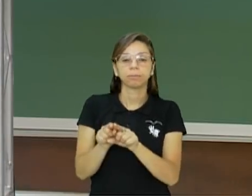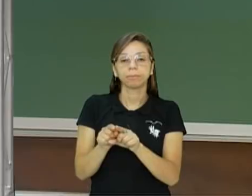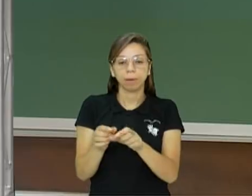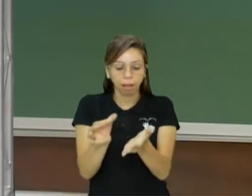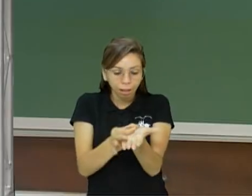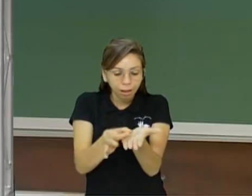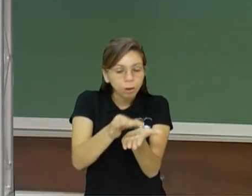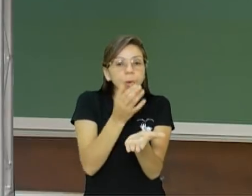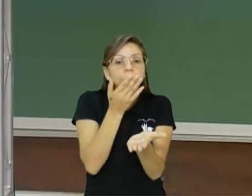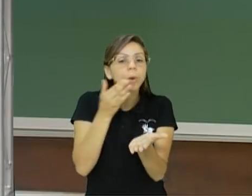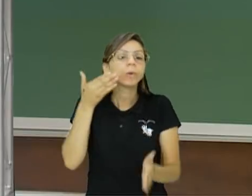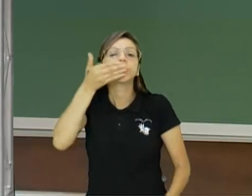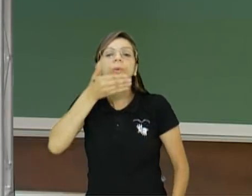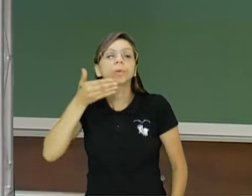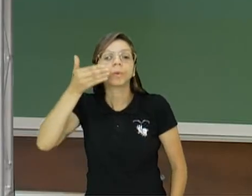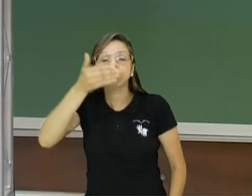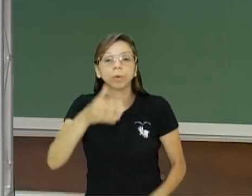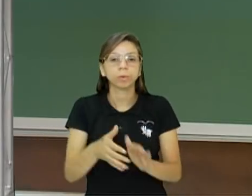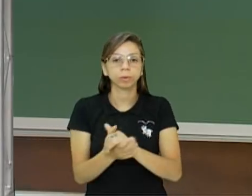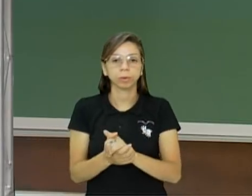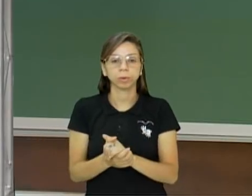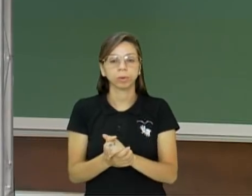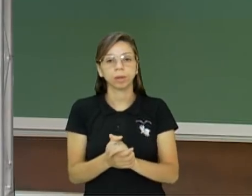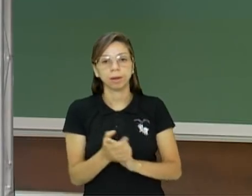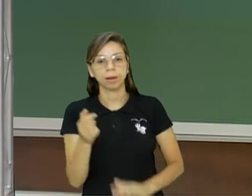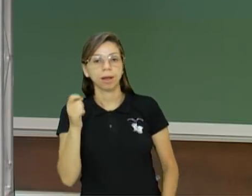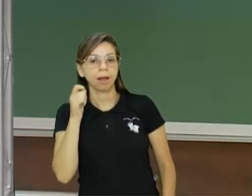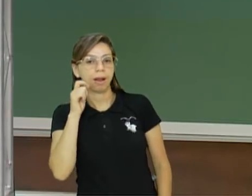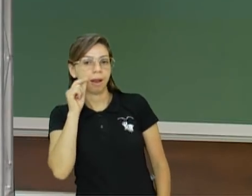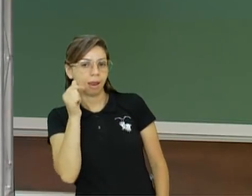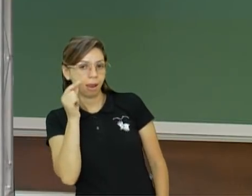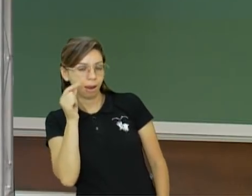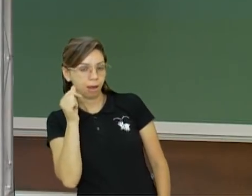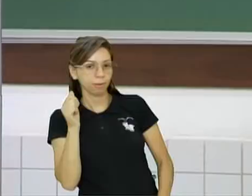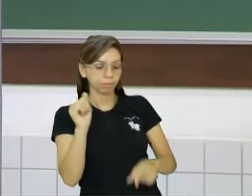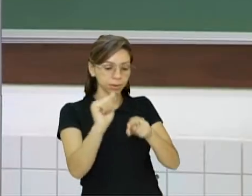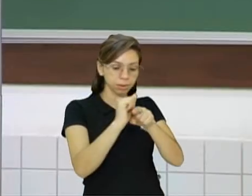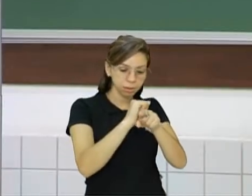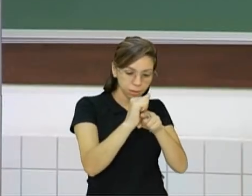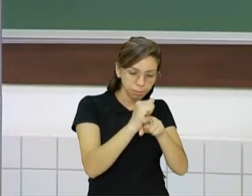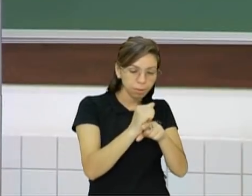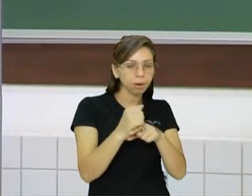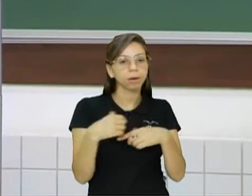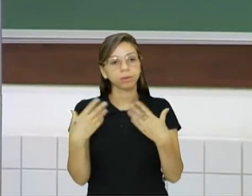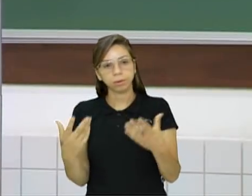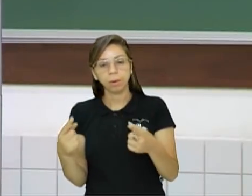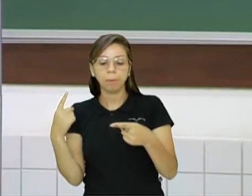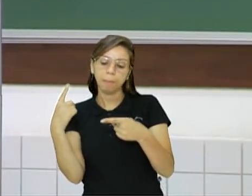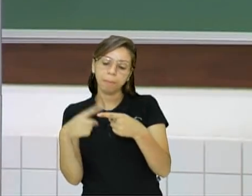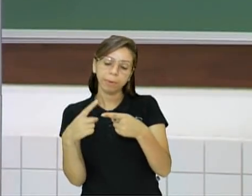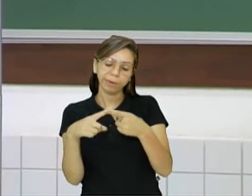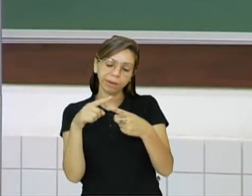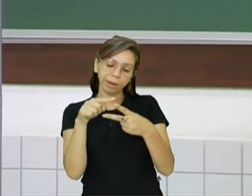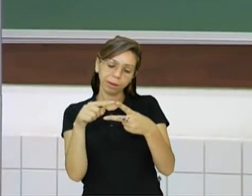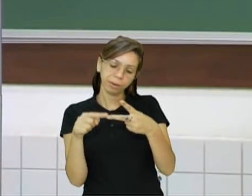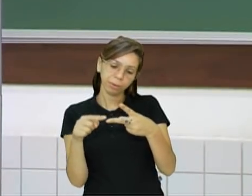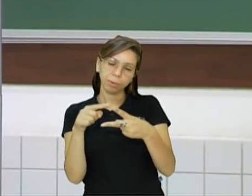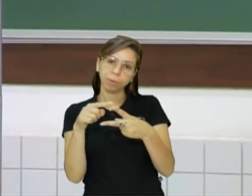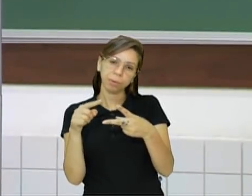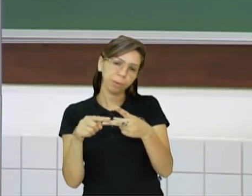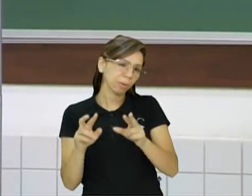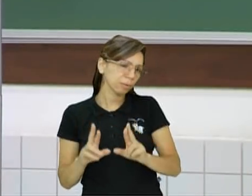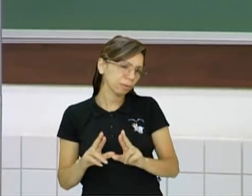papel, lápis e borracha. Prof, por que 2 palitinhos diferentes? Porque nós não vimos a questão da